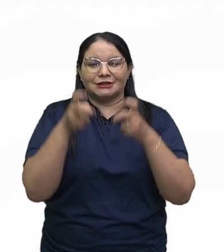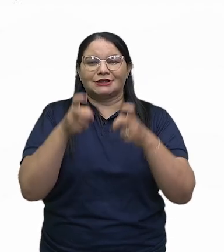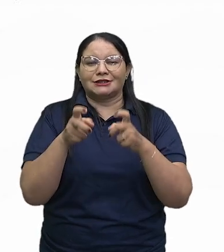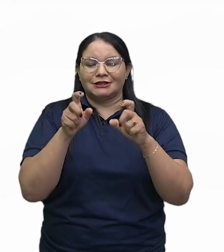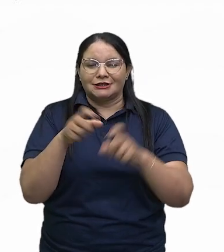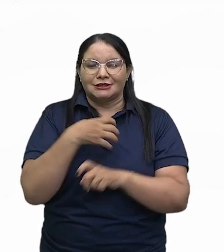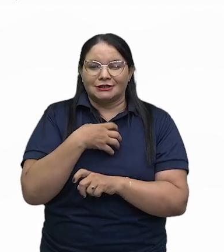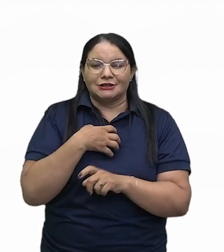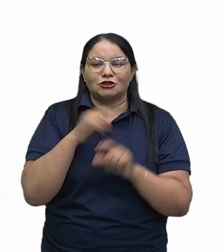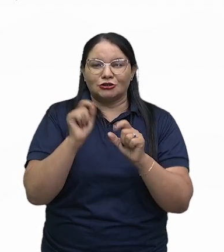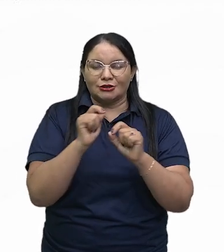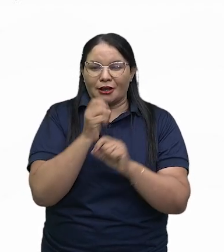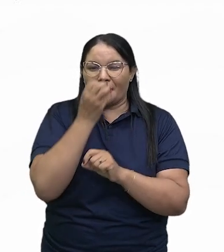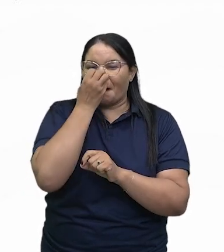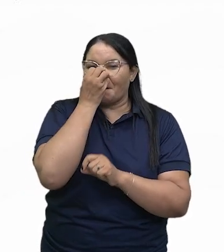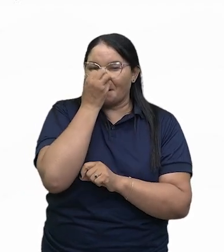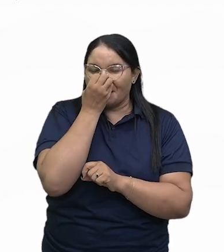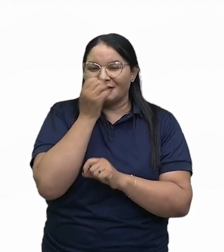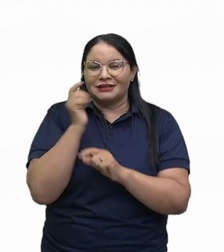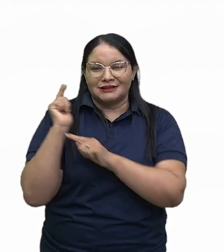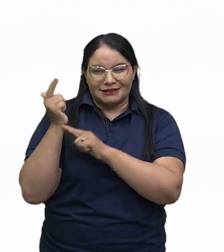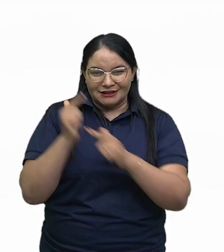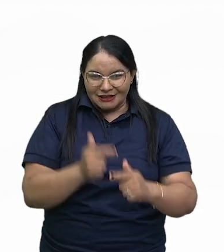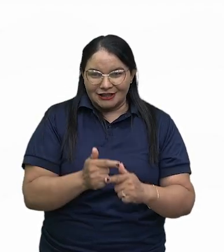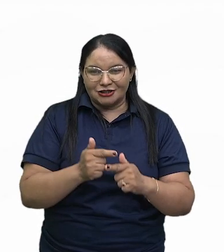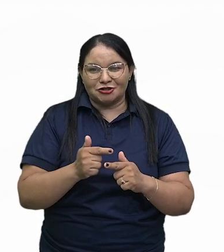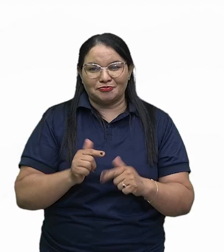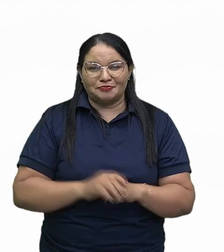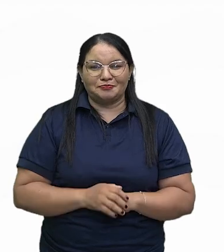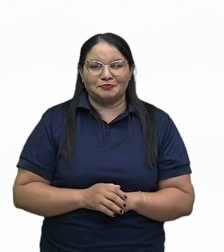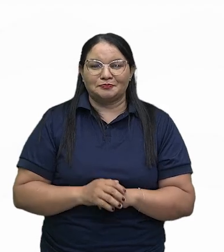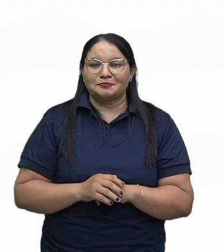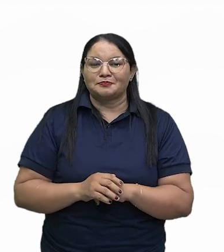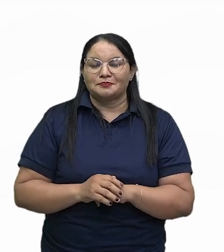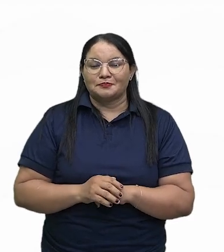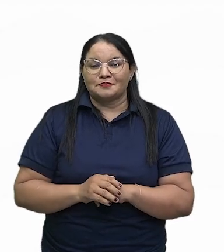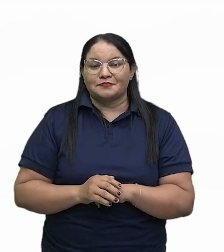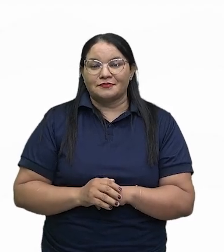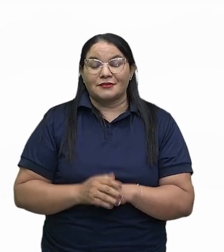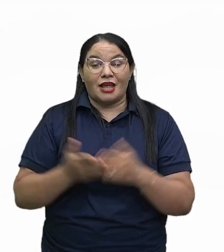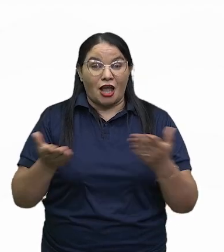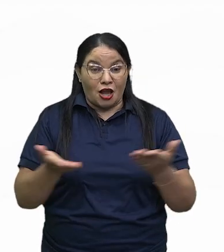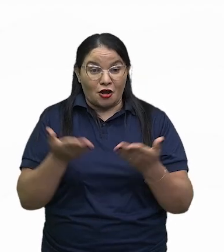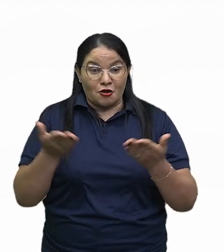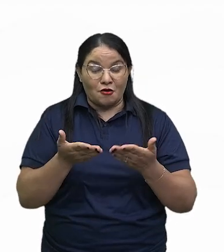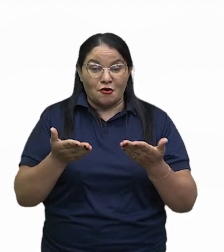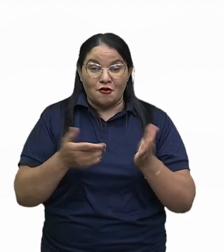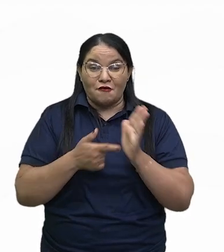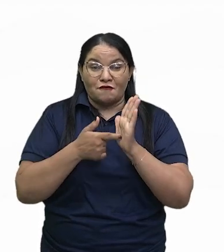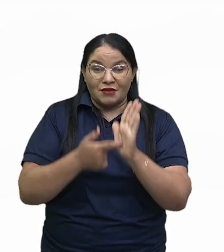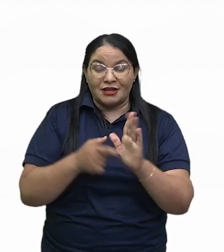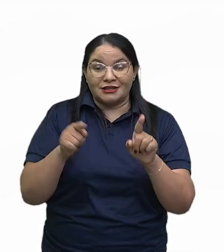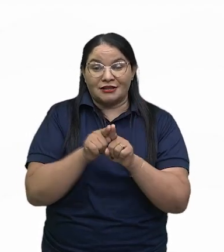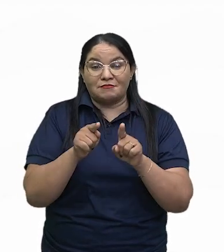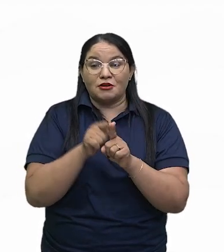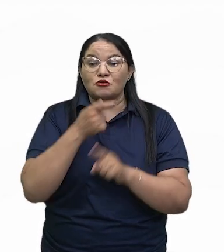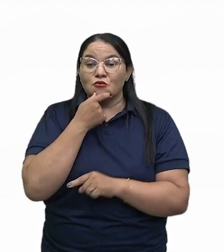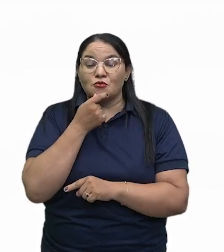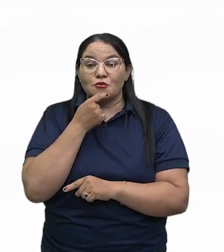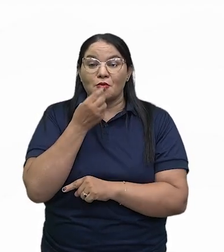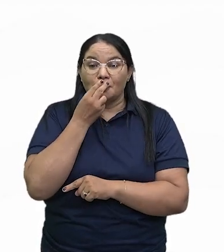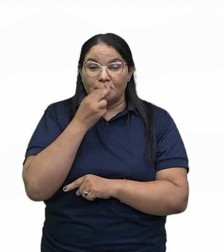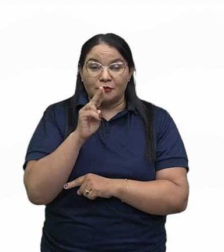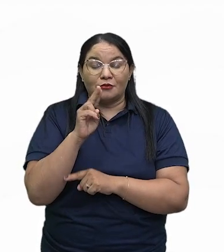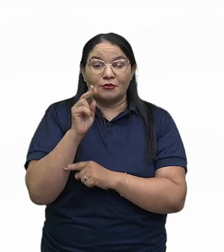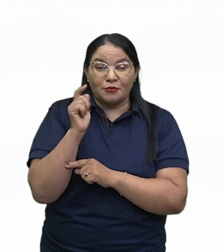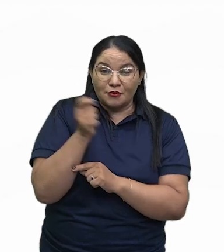resgatam a essência da palhaçaria clássica. Então, a gente vai falar um pouco do Charlie Chaplin. Ele foi